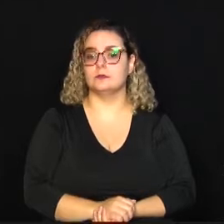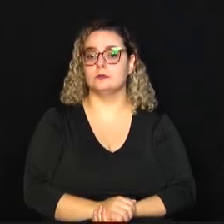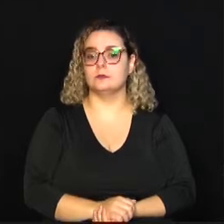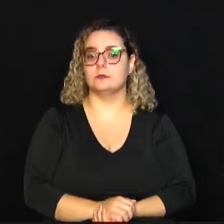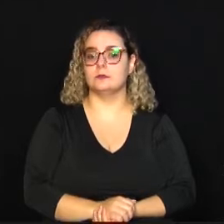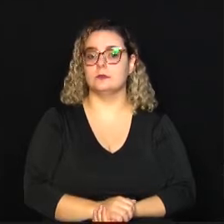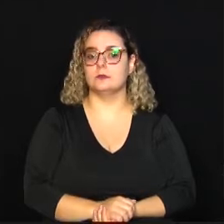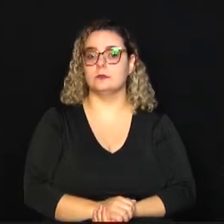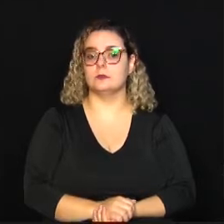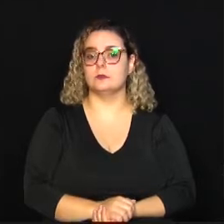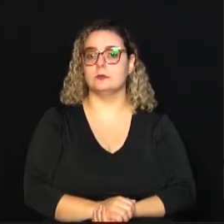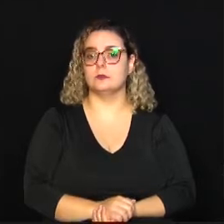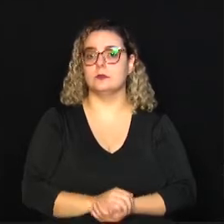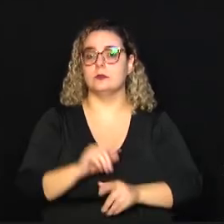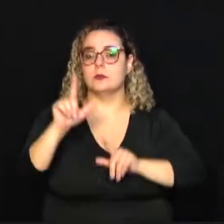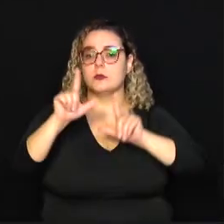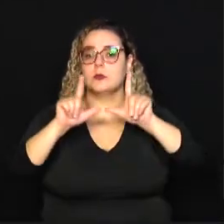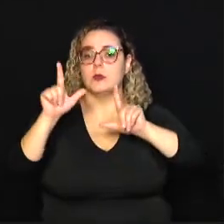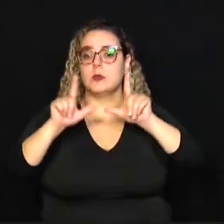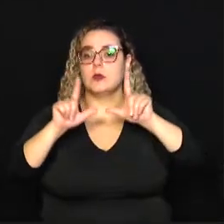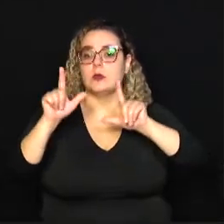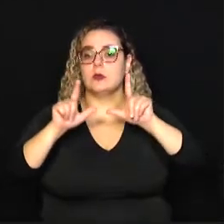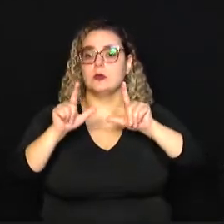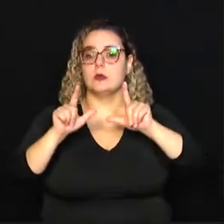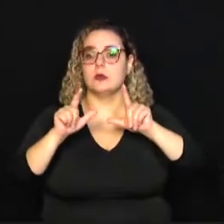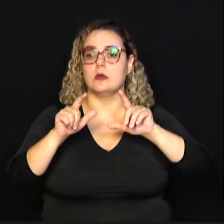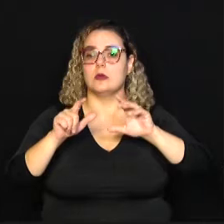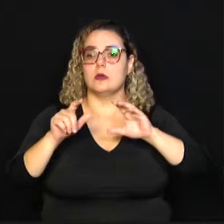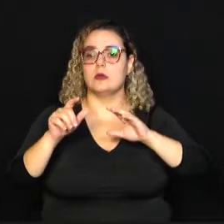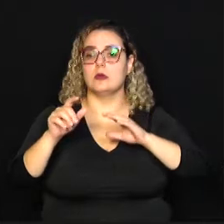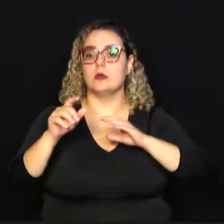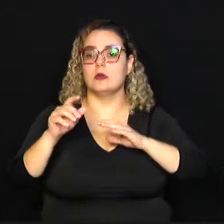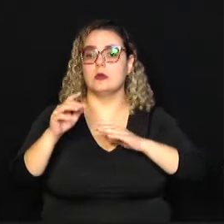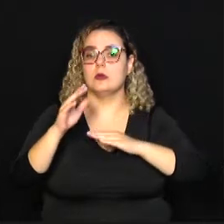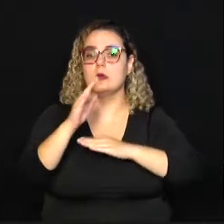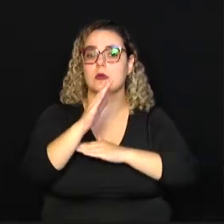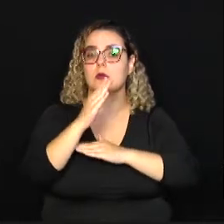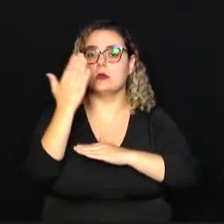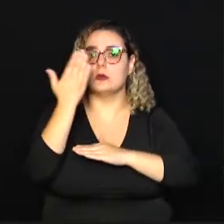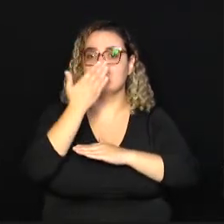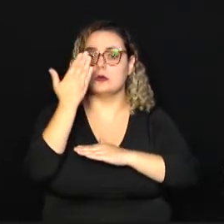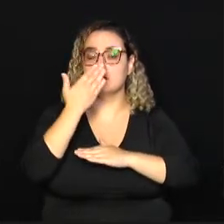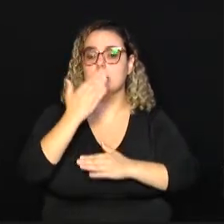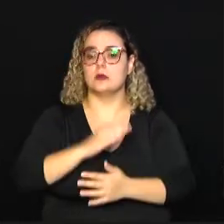Pessoal da TV Câmara, Guia, alguém abre o áudio aí para me falar se está visível, porque eu não estou conseguindo ver vocês.